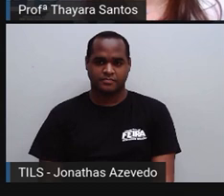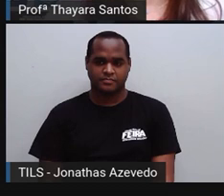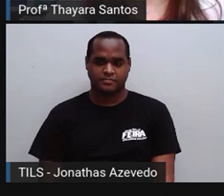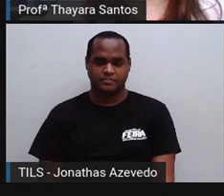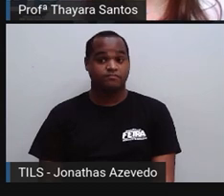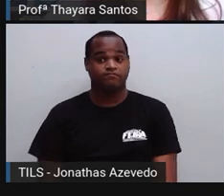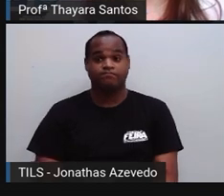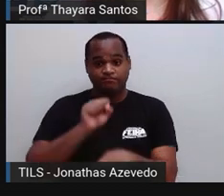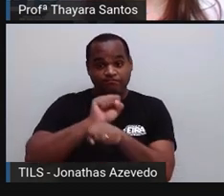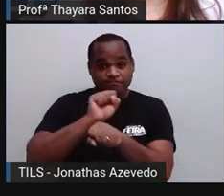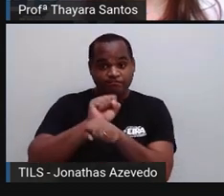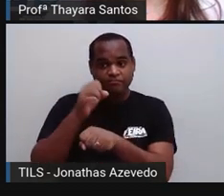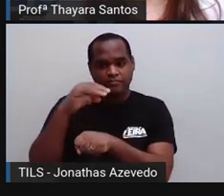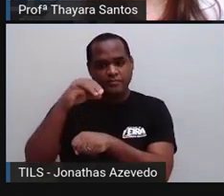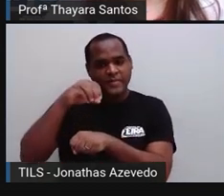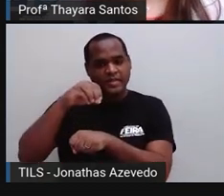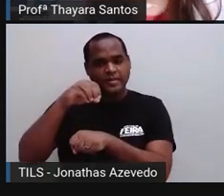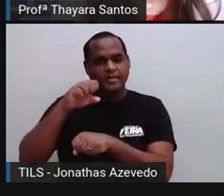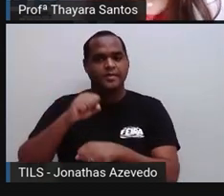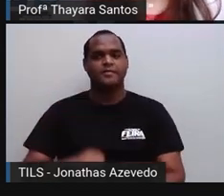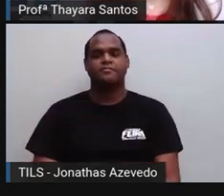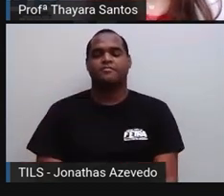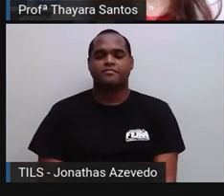Vou esperar até o 30.